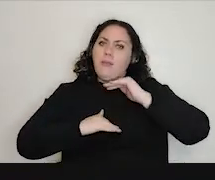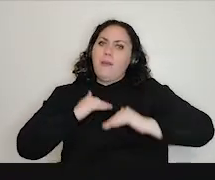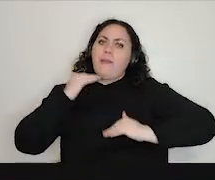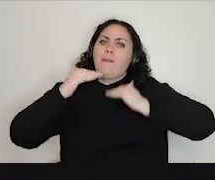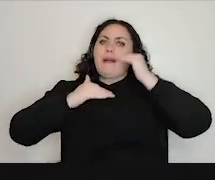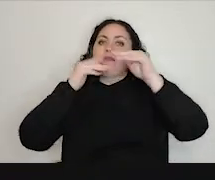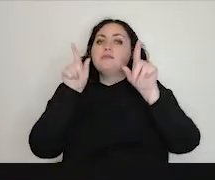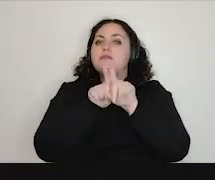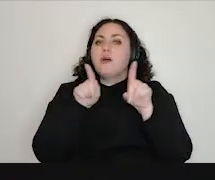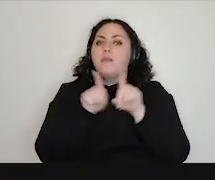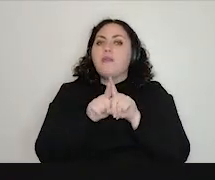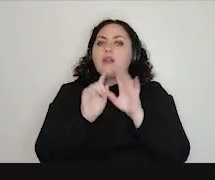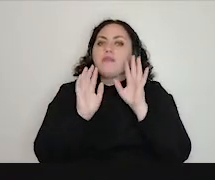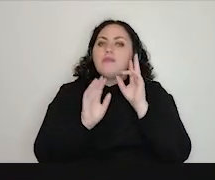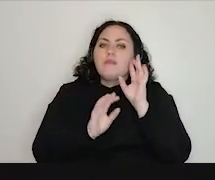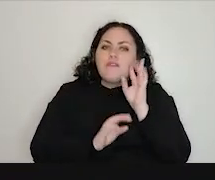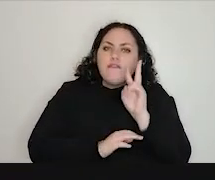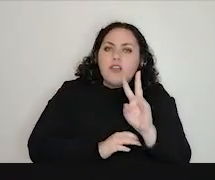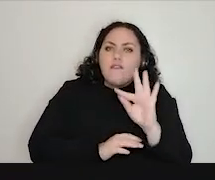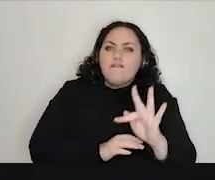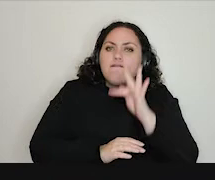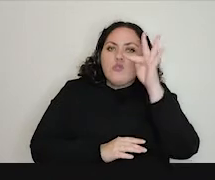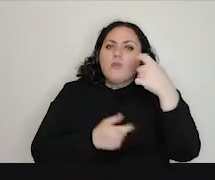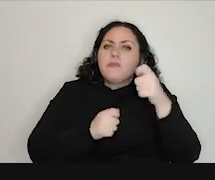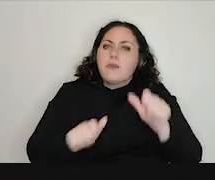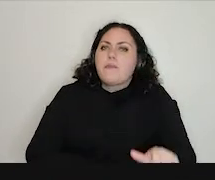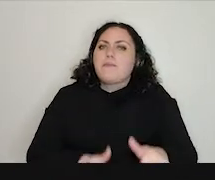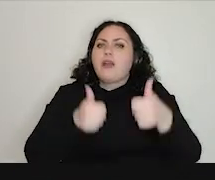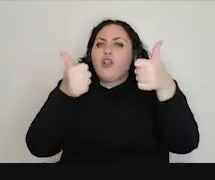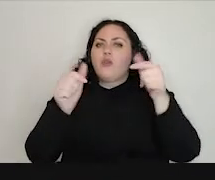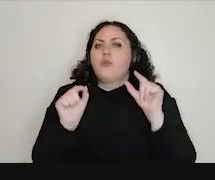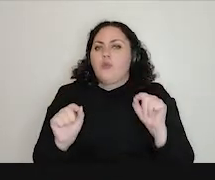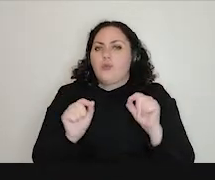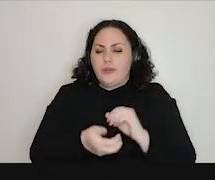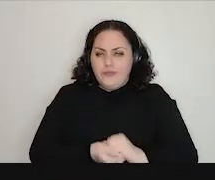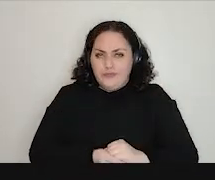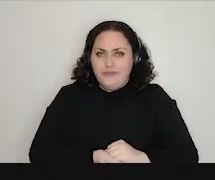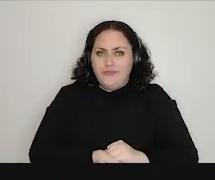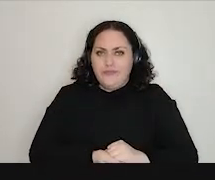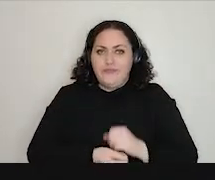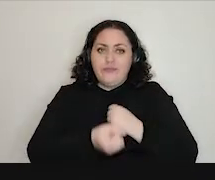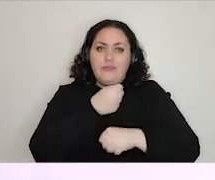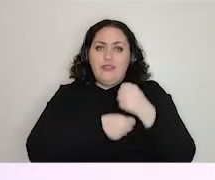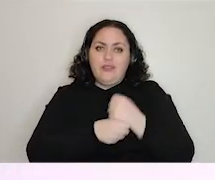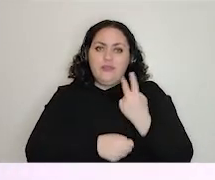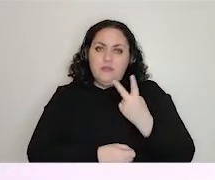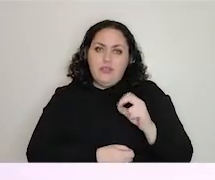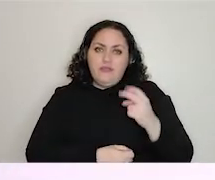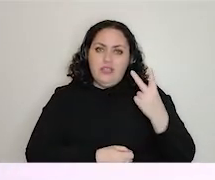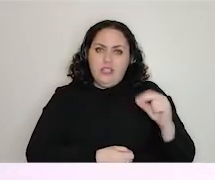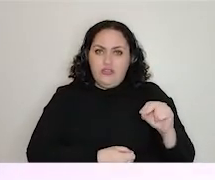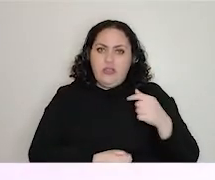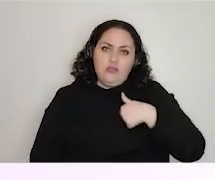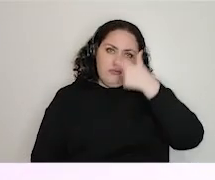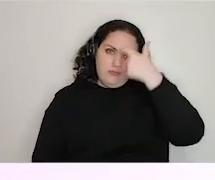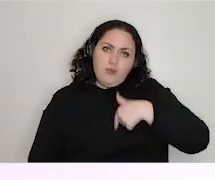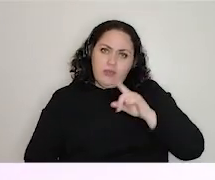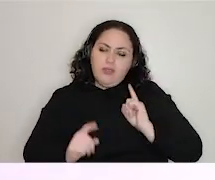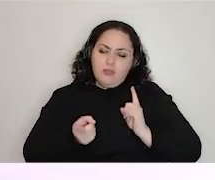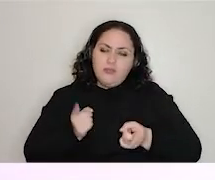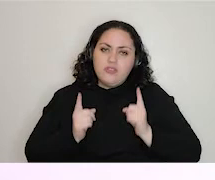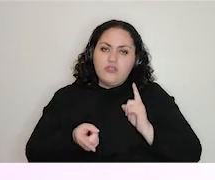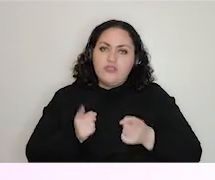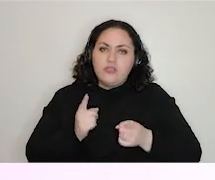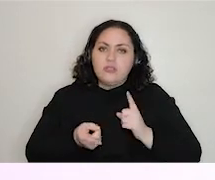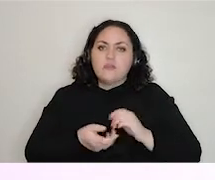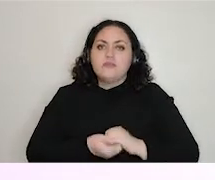a gente precisa superar. Né? Em 2020, eu e homens, eu sou uma travesti,